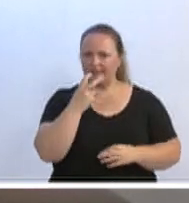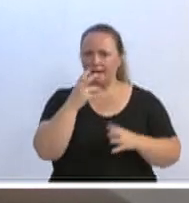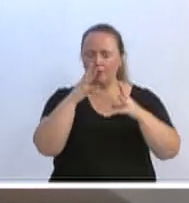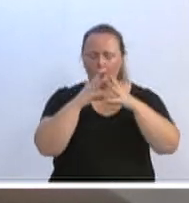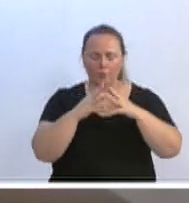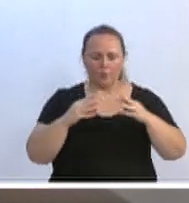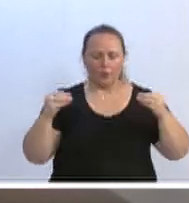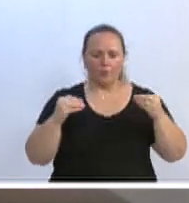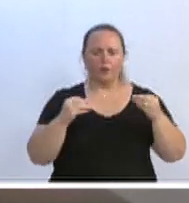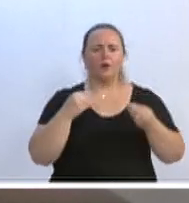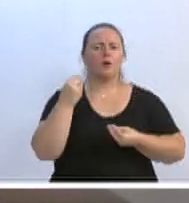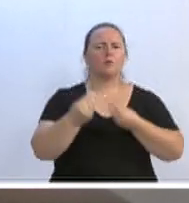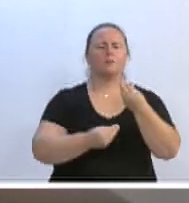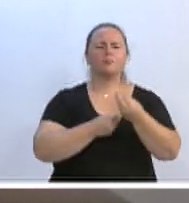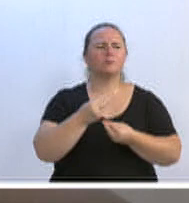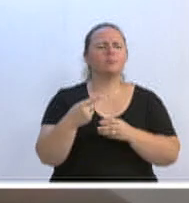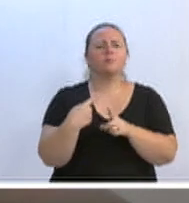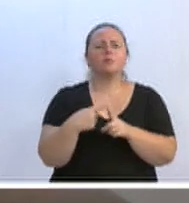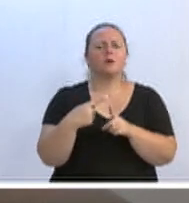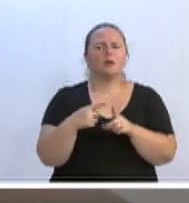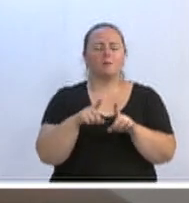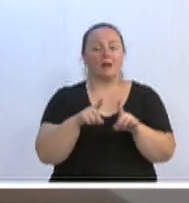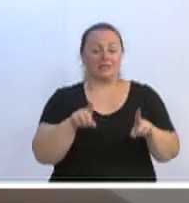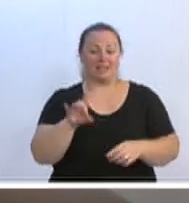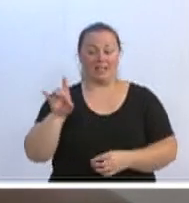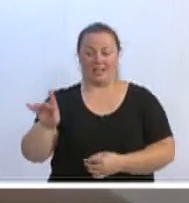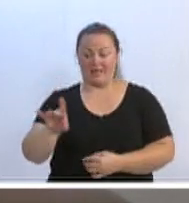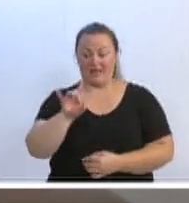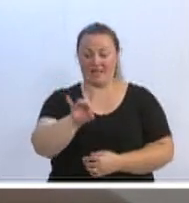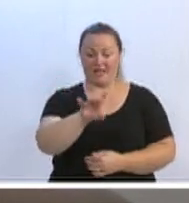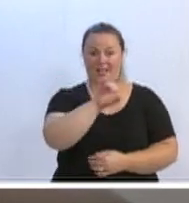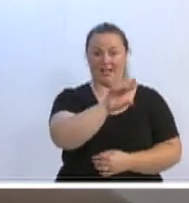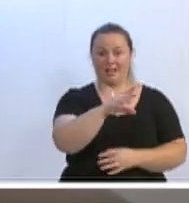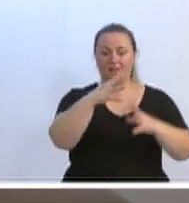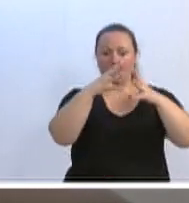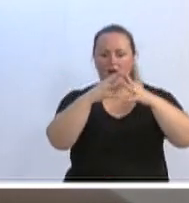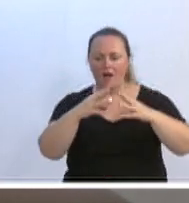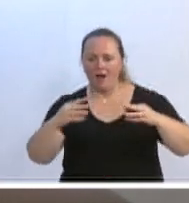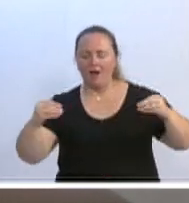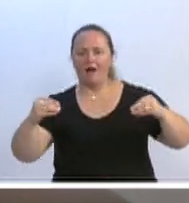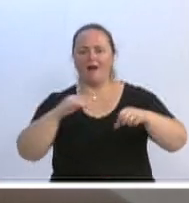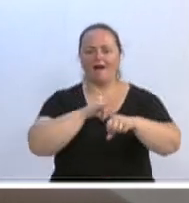ele curou de forma diferente. Cada um cego ele curou de maneira diferente.